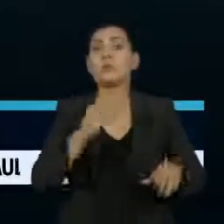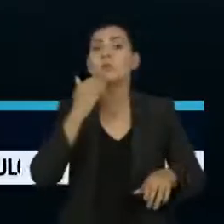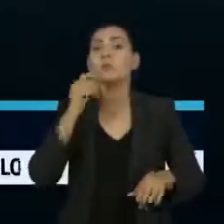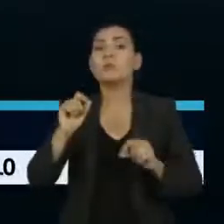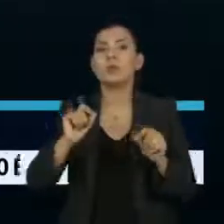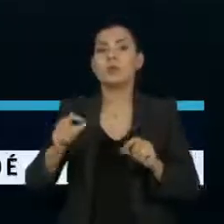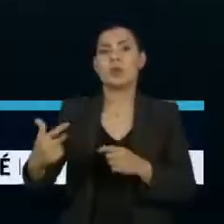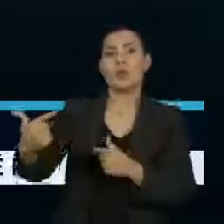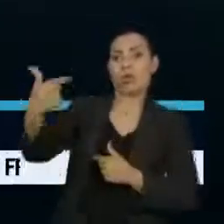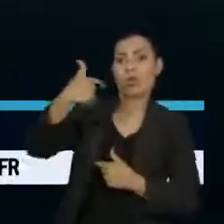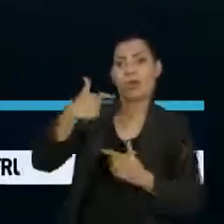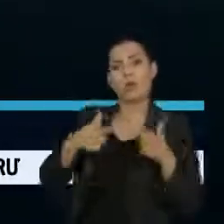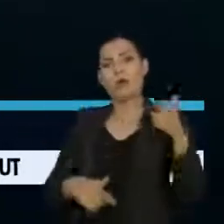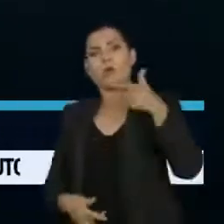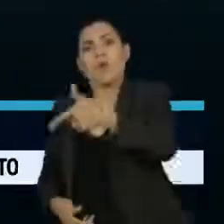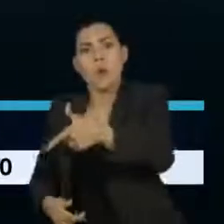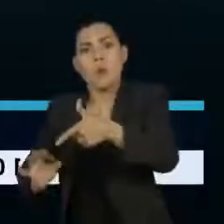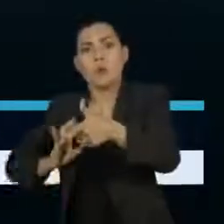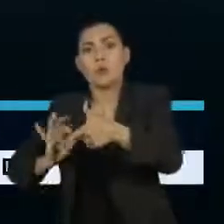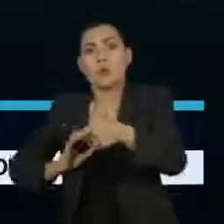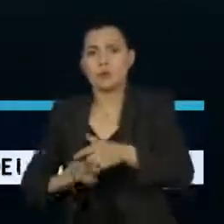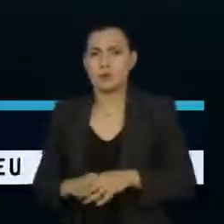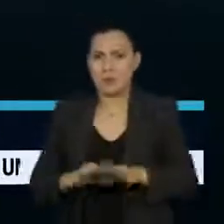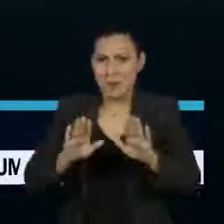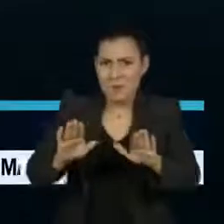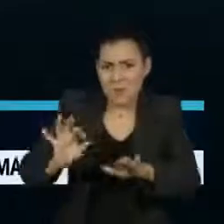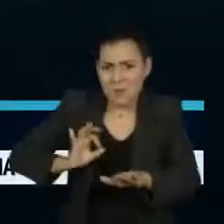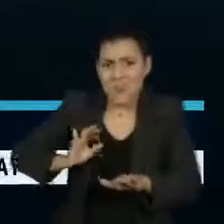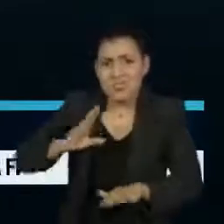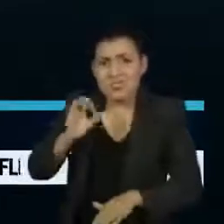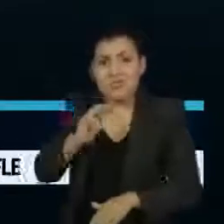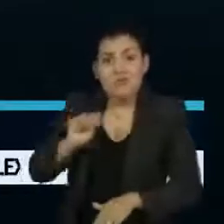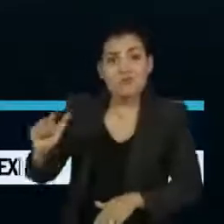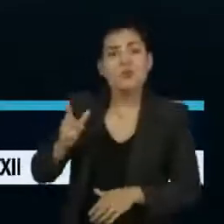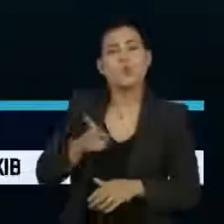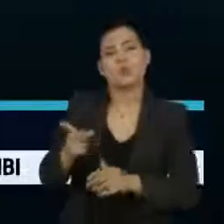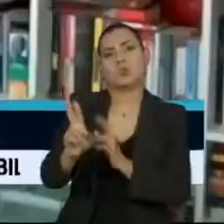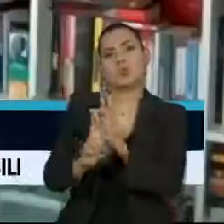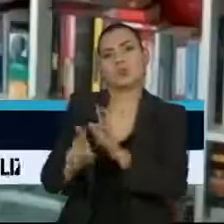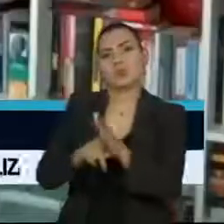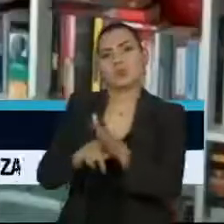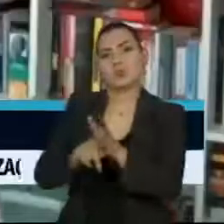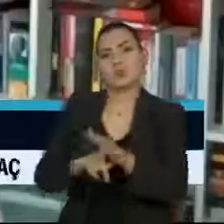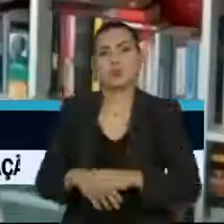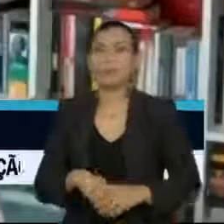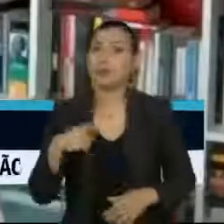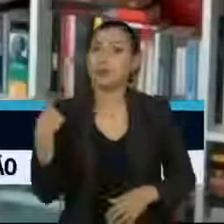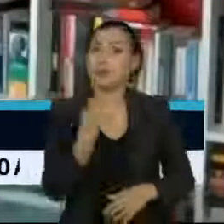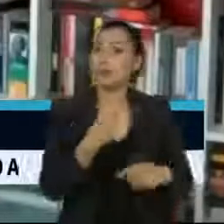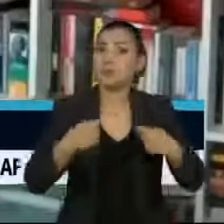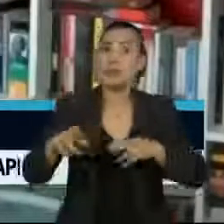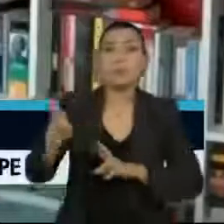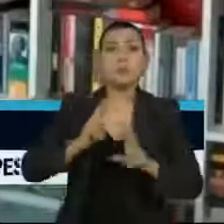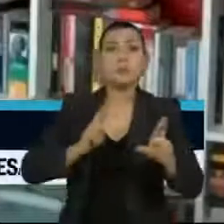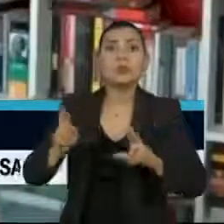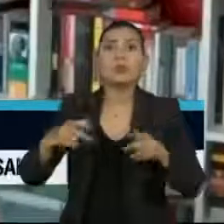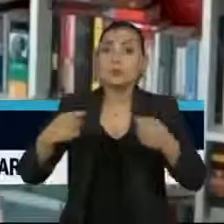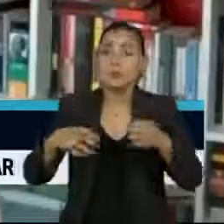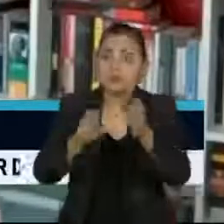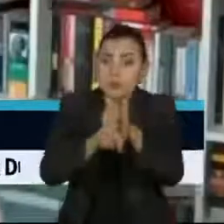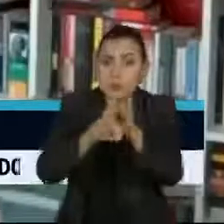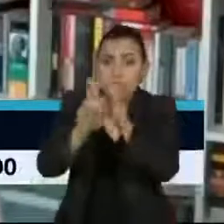alegando legítima defesa dos agentes. A Polícia Civil segue com a investigação. A gente precisa de respostas, precisa que esse